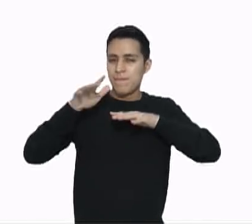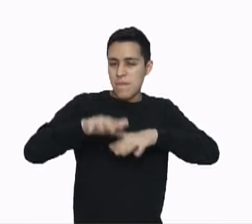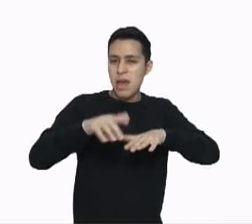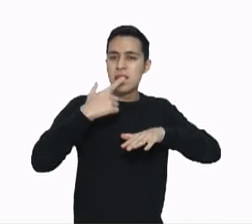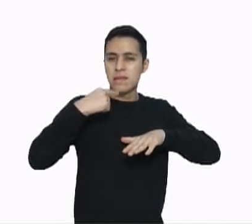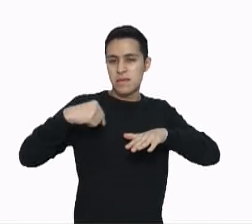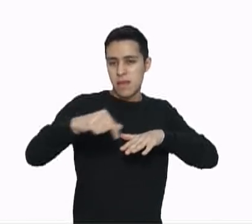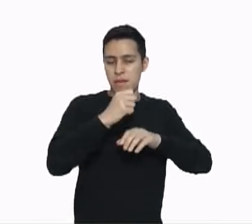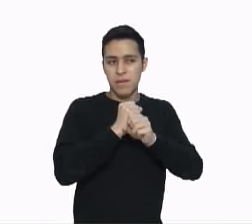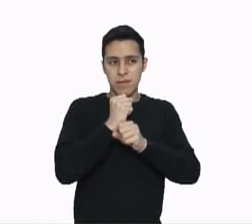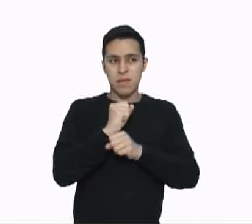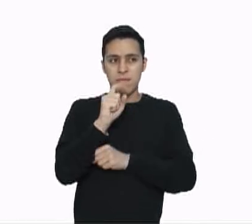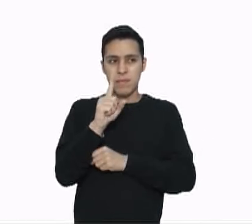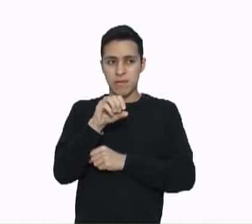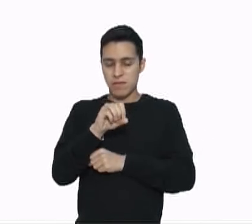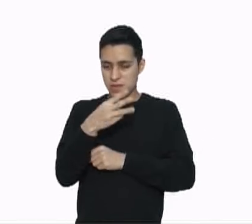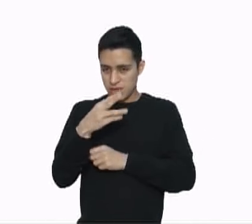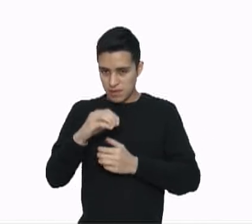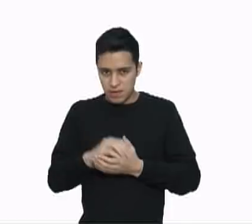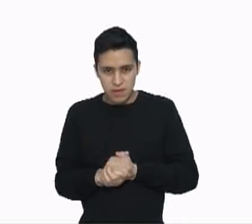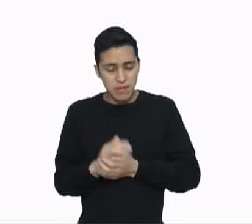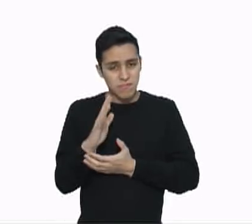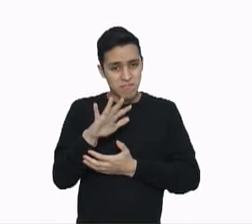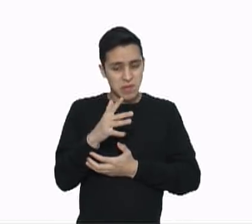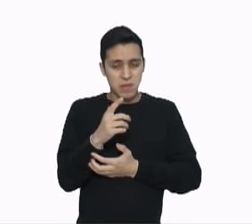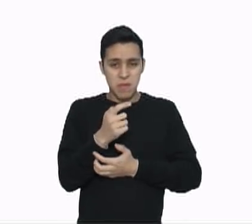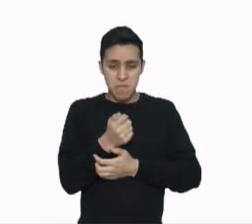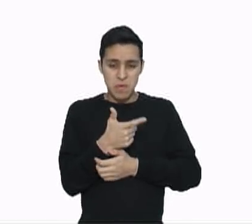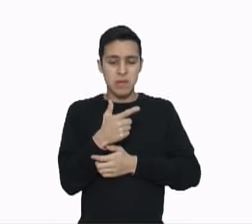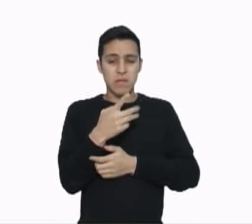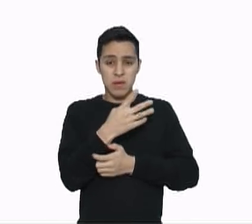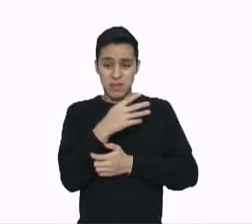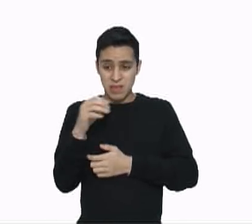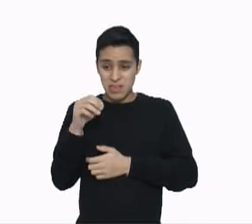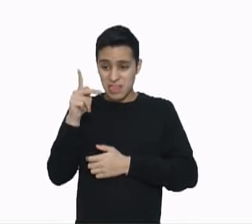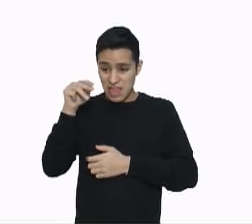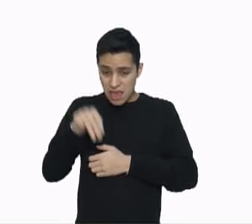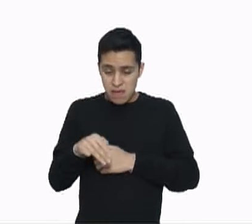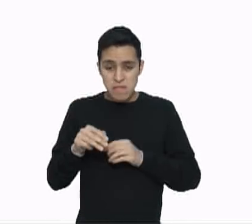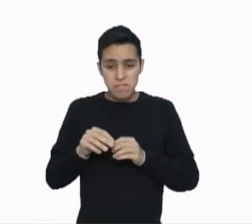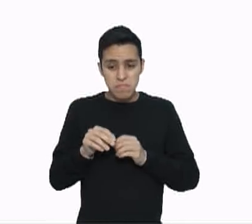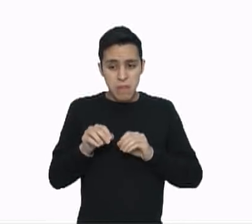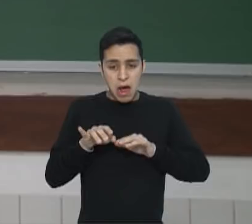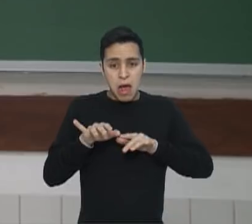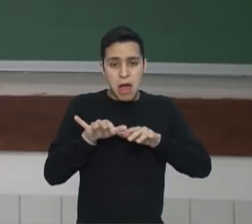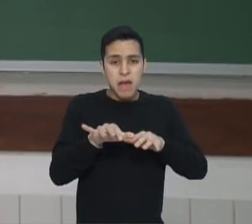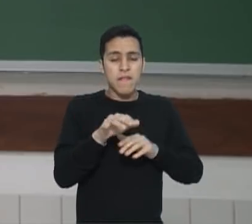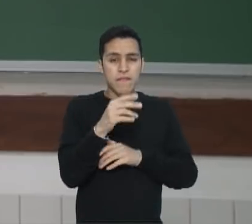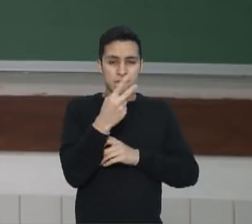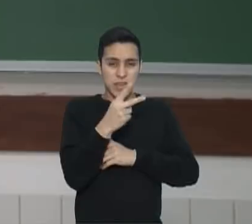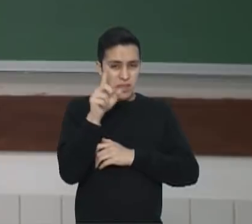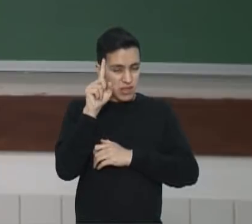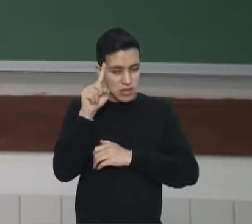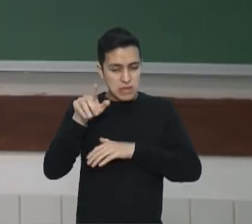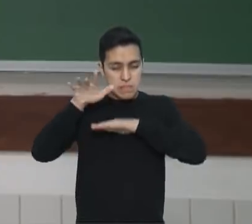Sal de 1930. Foram quase 400 quilômetros percorridos em cerca de 25